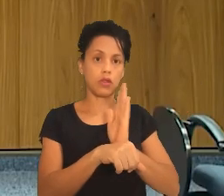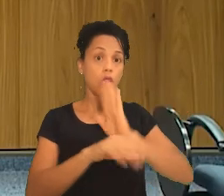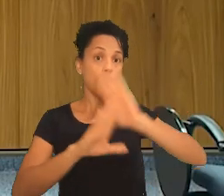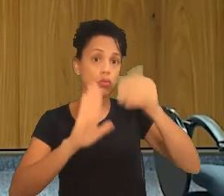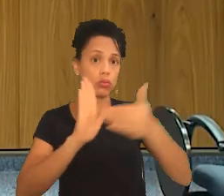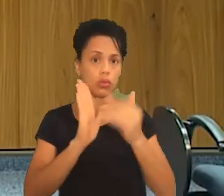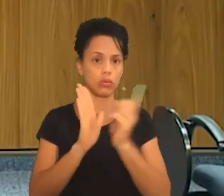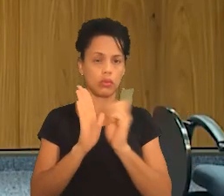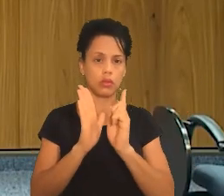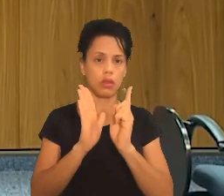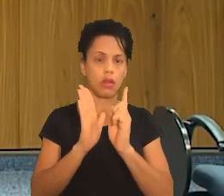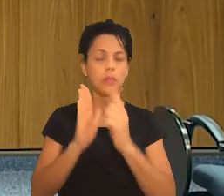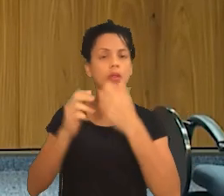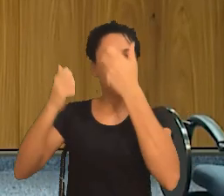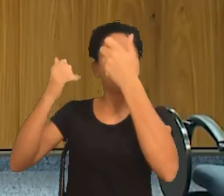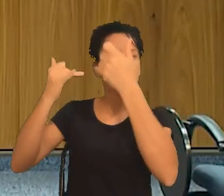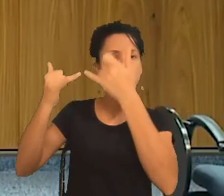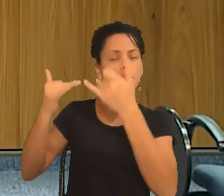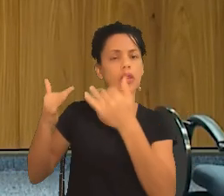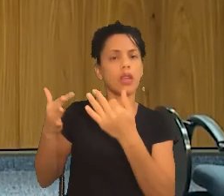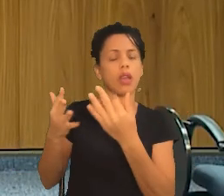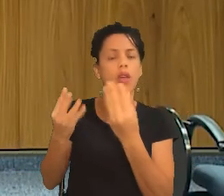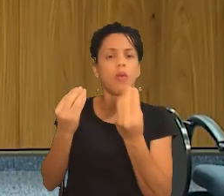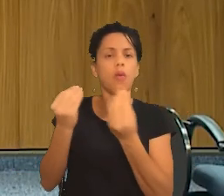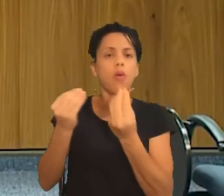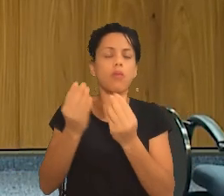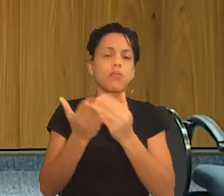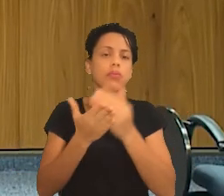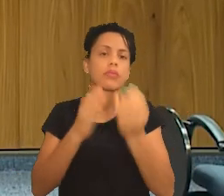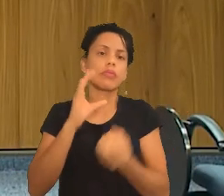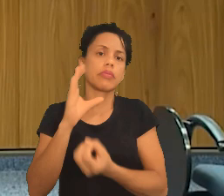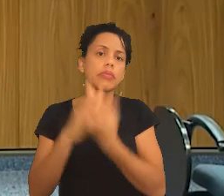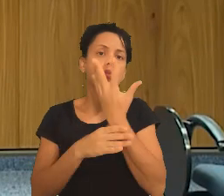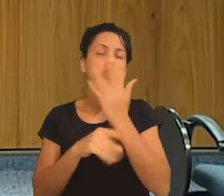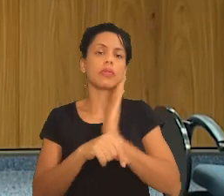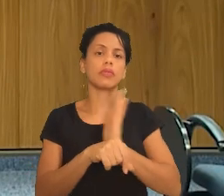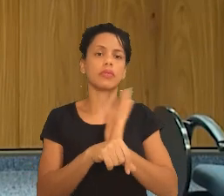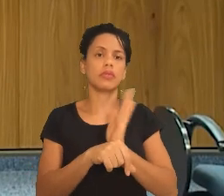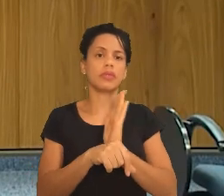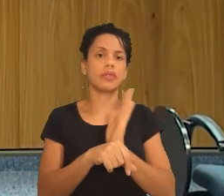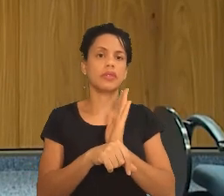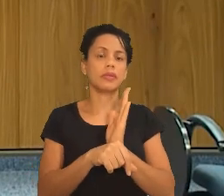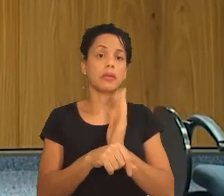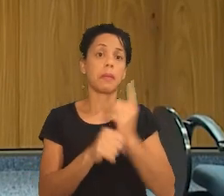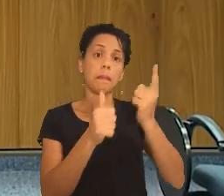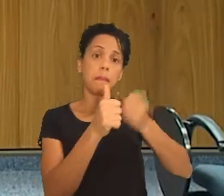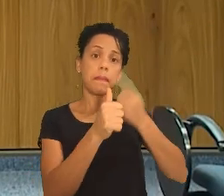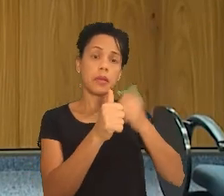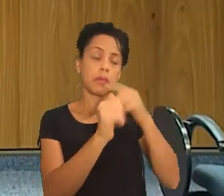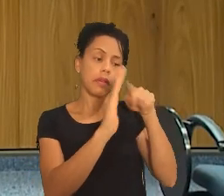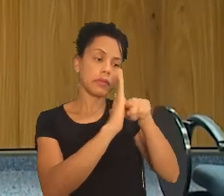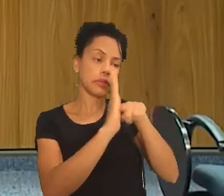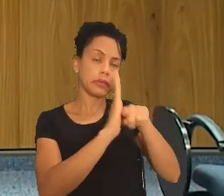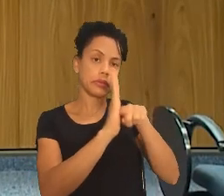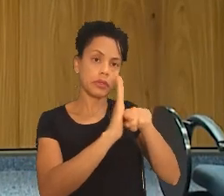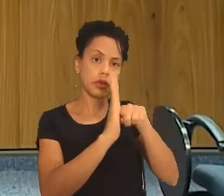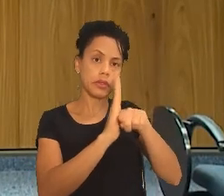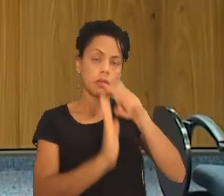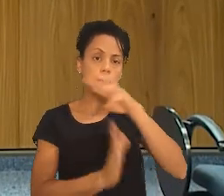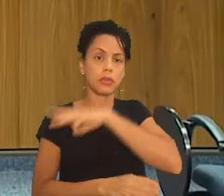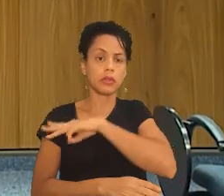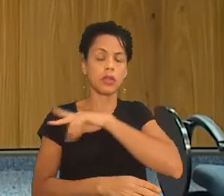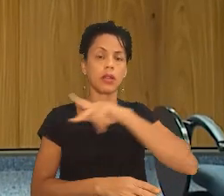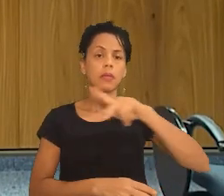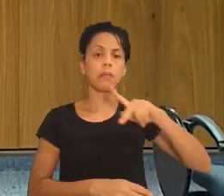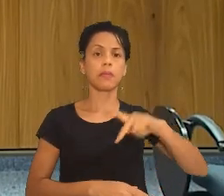vou explicar que a origem desse filme foi, primeiro se fez uma investigação no Ministério Público Federal, e,